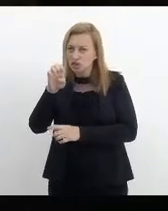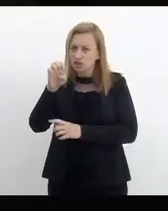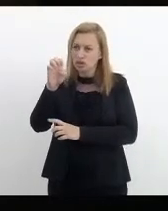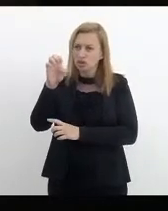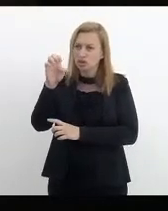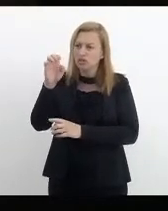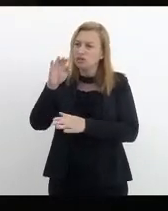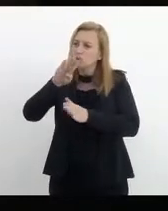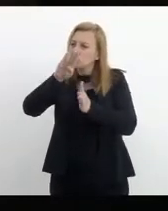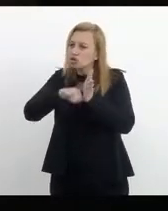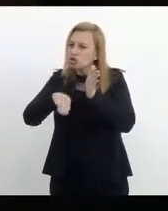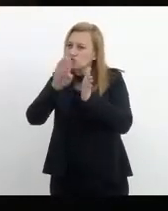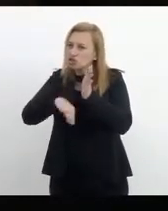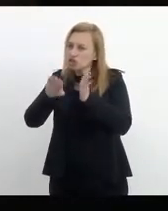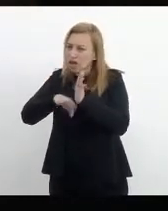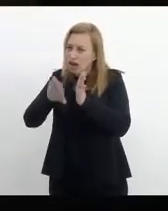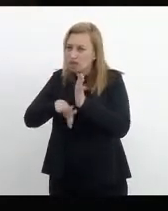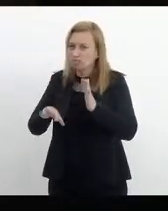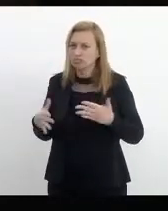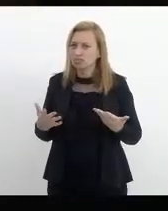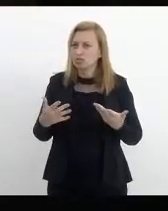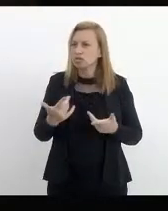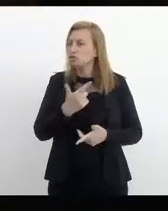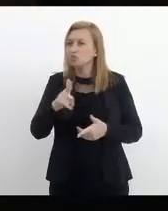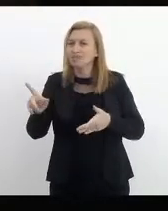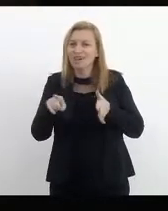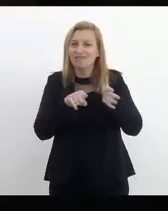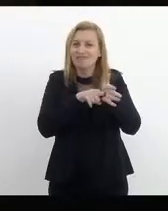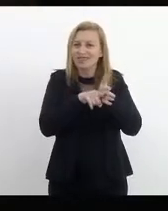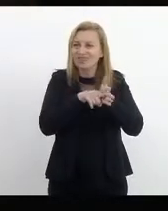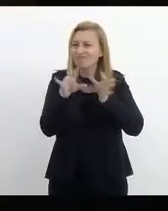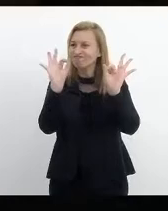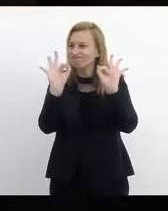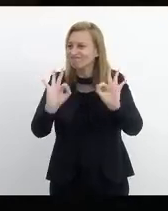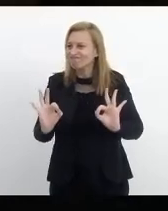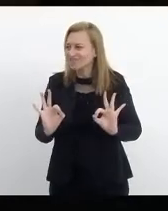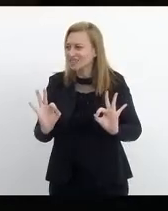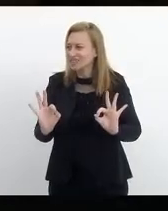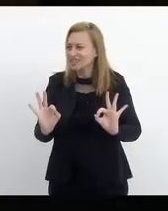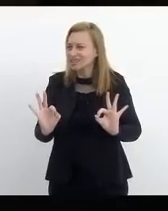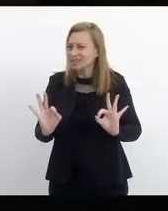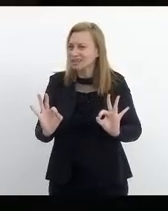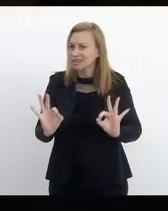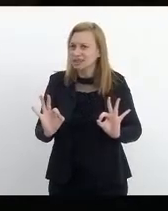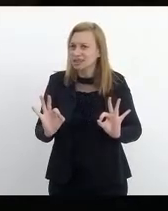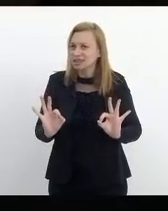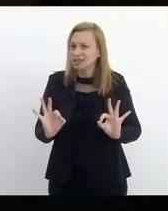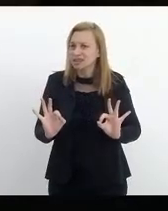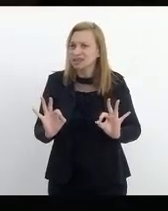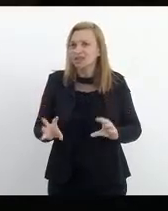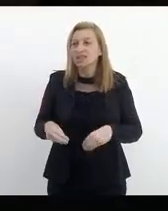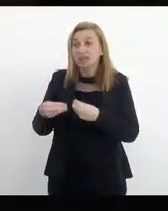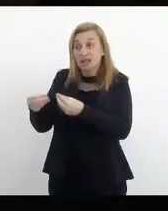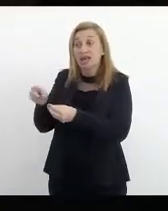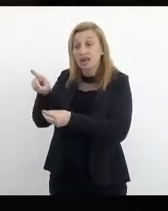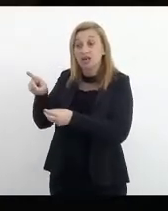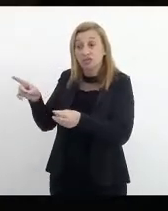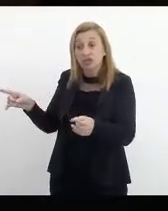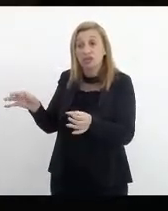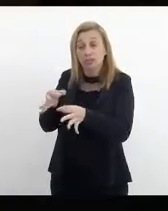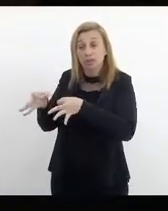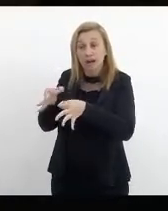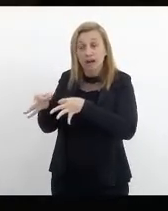surrupiados quer dizer porque não existe uma fiscalização que Garanta aquilo que foi feito